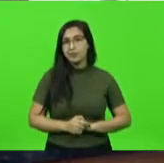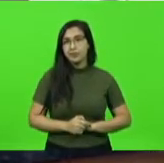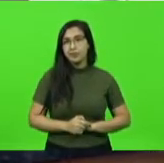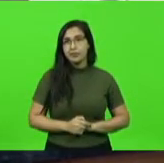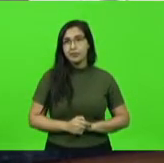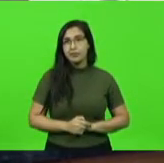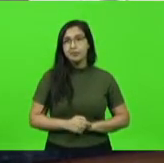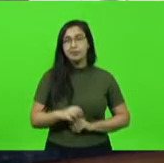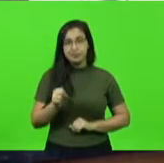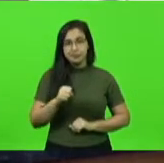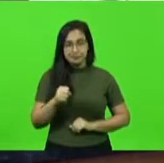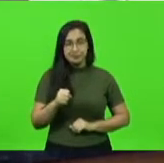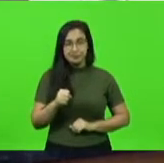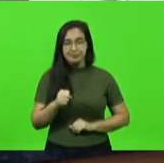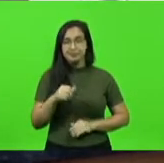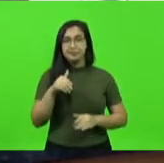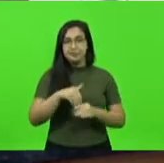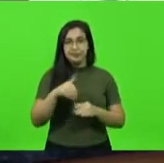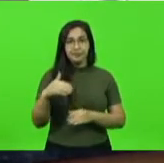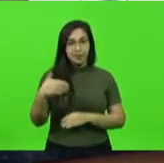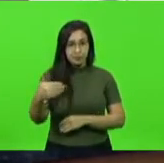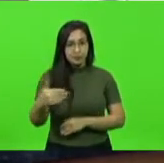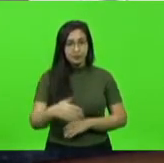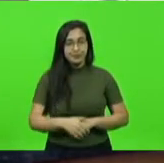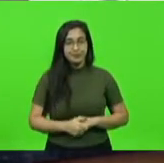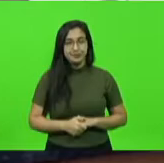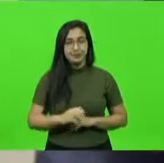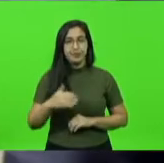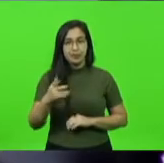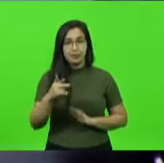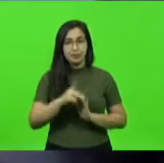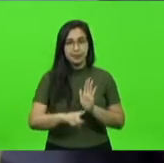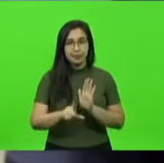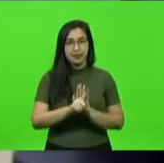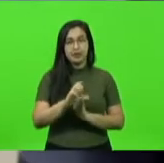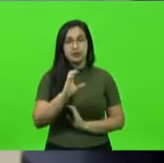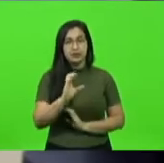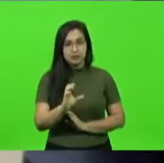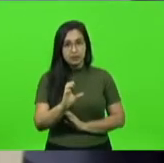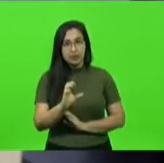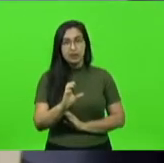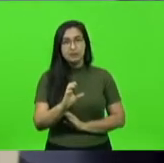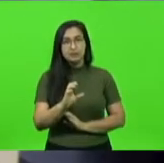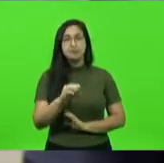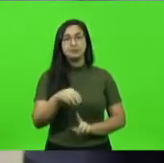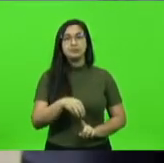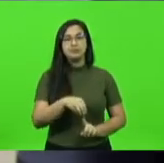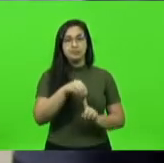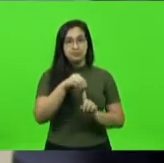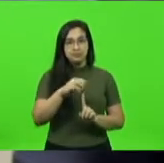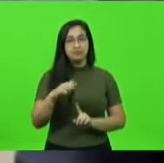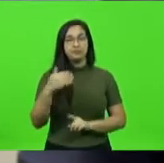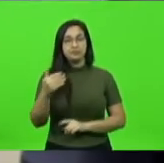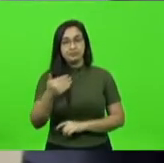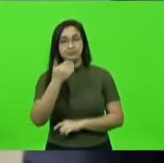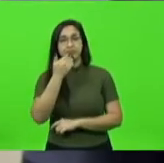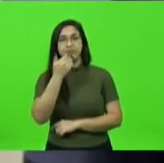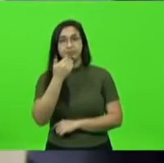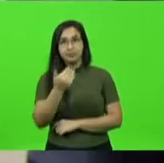Sim, é esse que nós votaremos na sequência. Então, logo após o PLC, esse é o requerimento do destaque, aí depois o requerimento